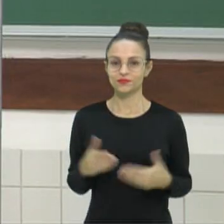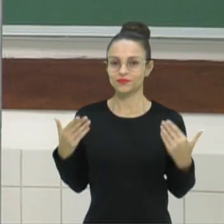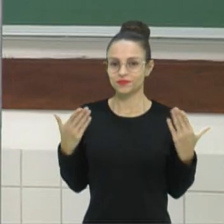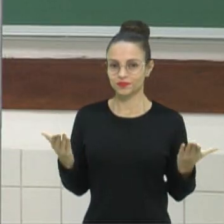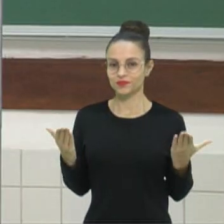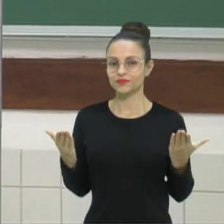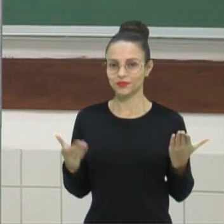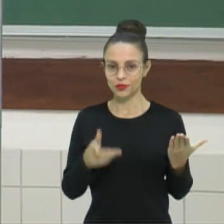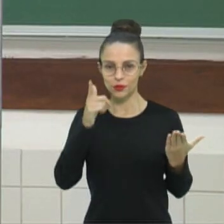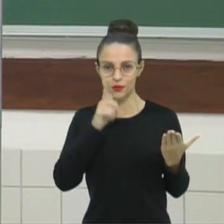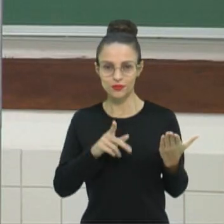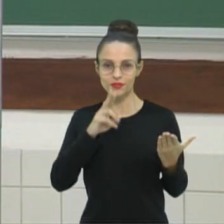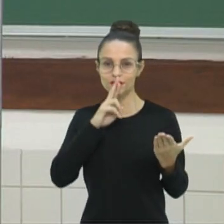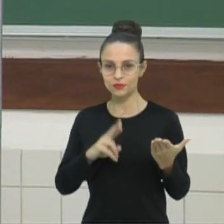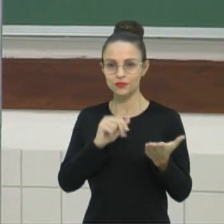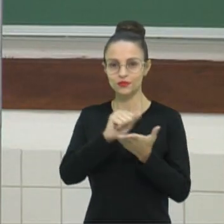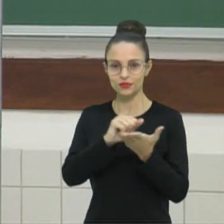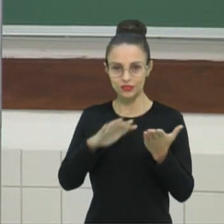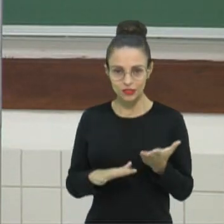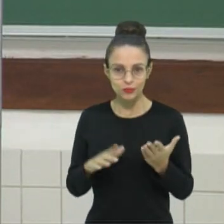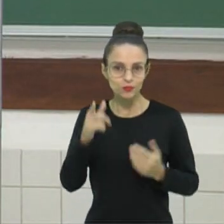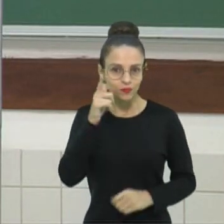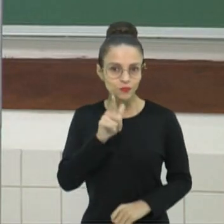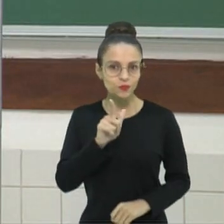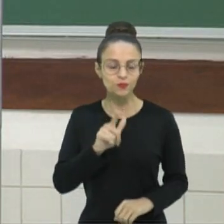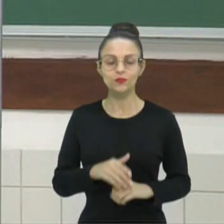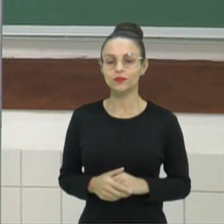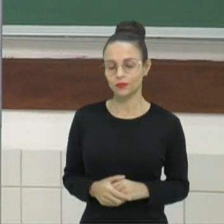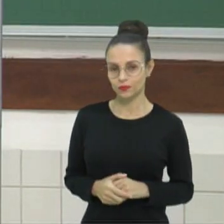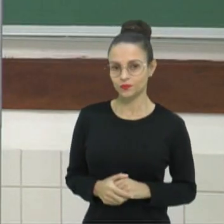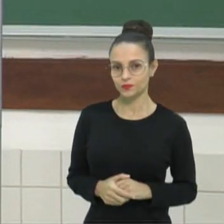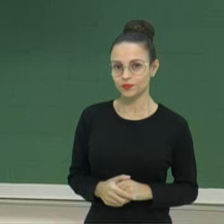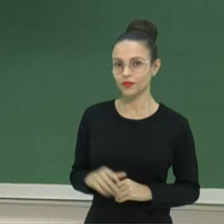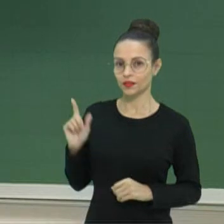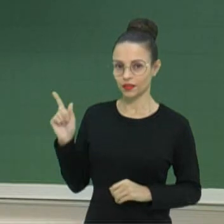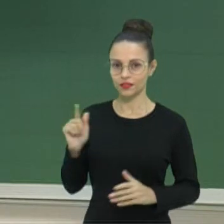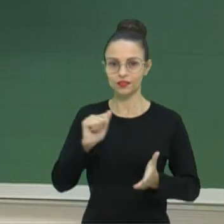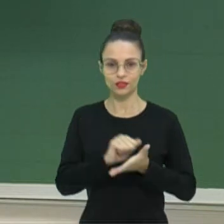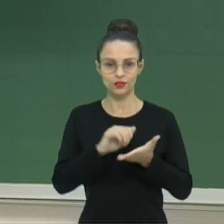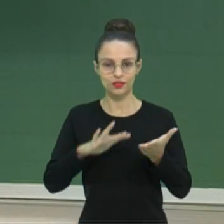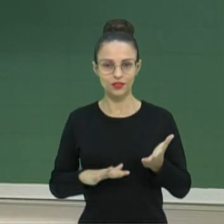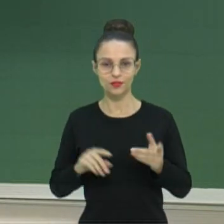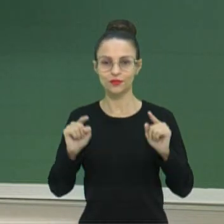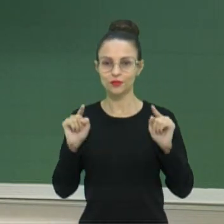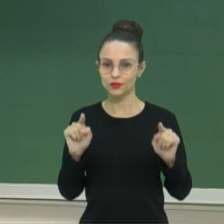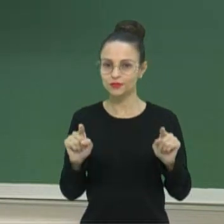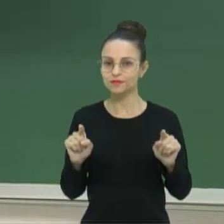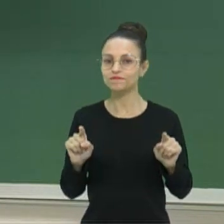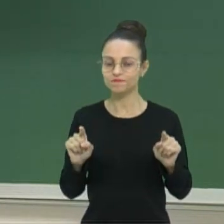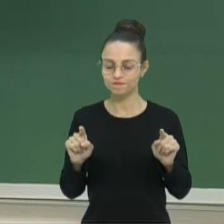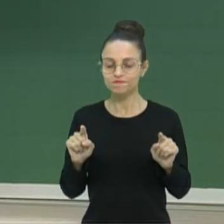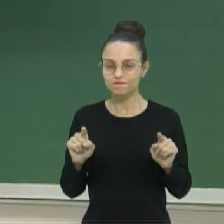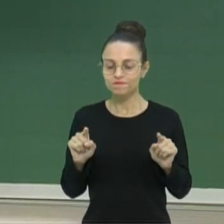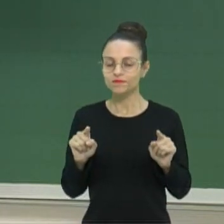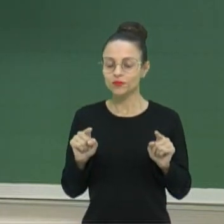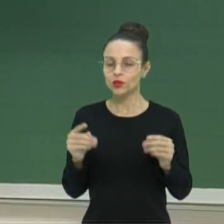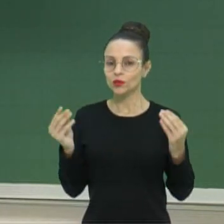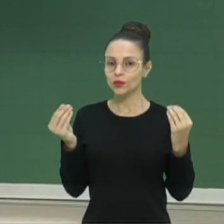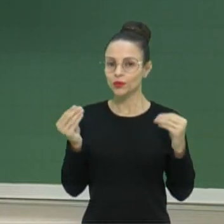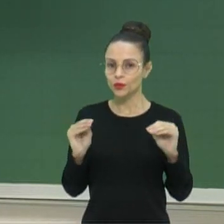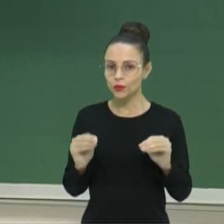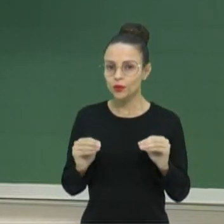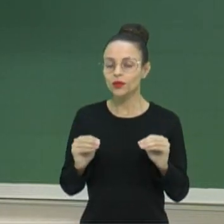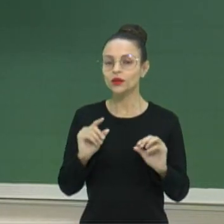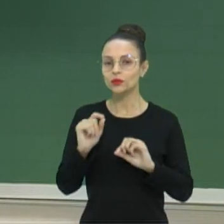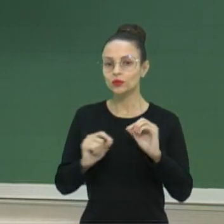aí, galerinha, conseguiram resolver o exercício? Cara, esse exercício aqui você aplica praticamente